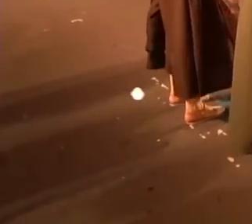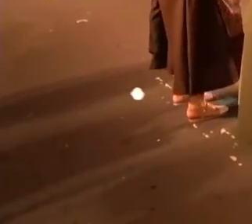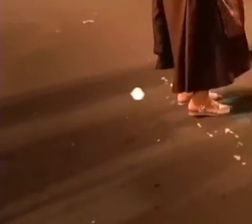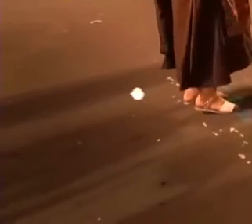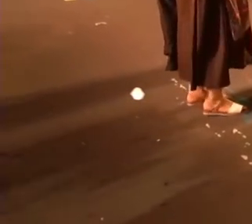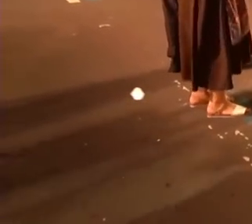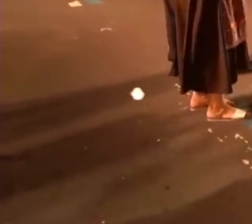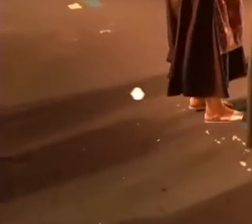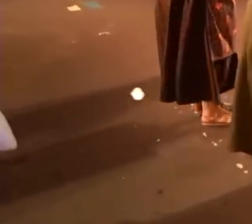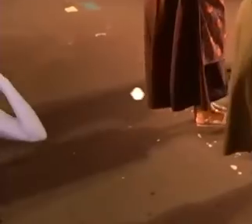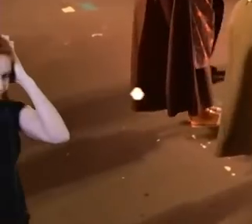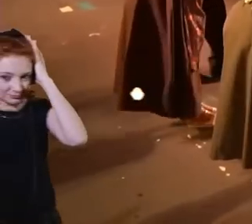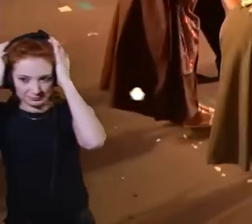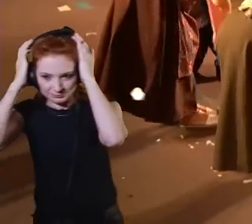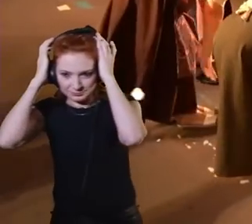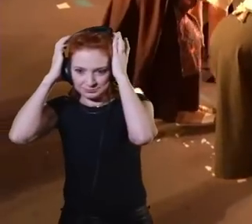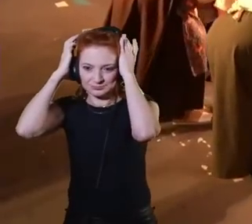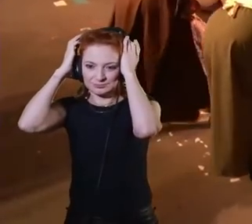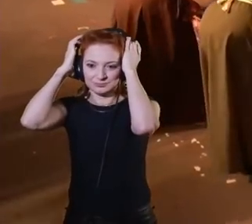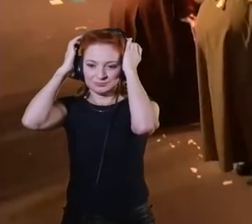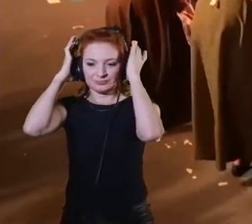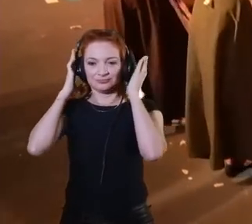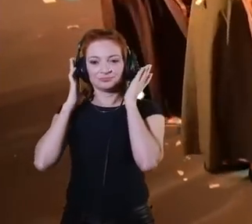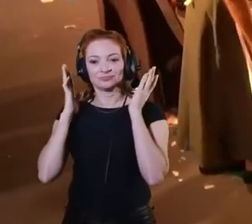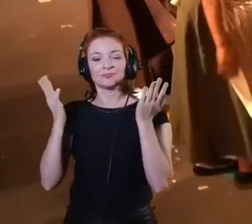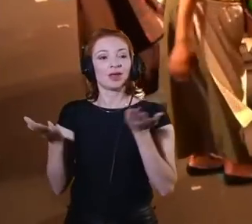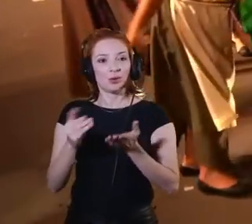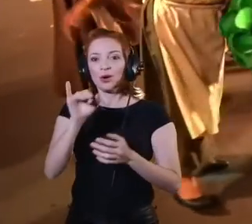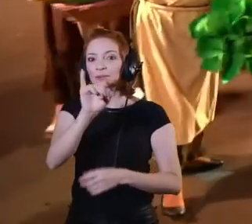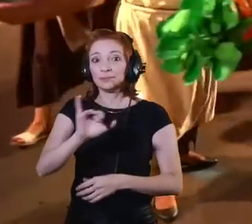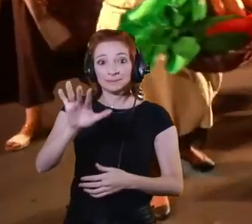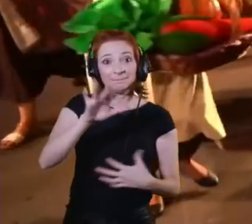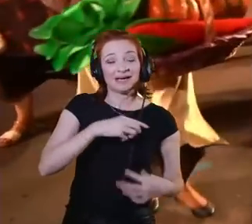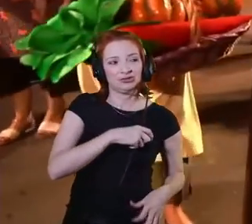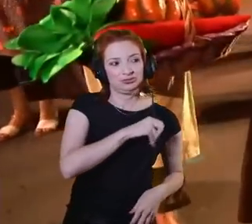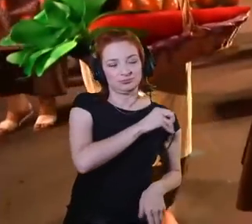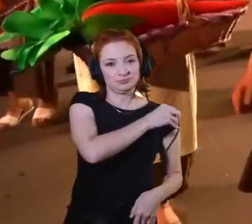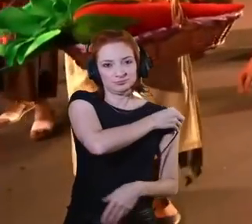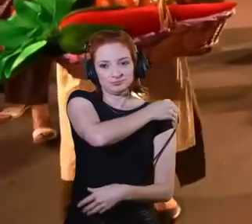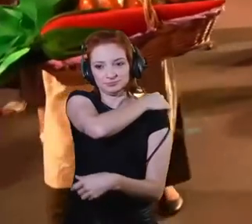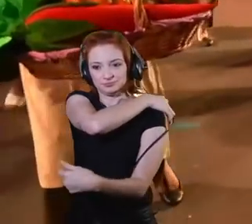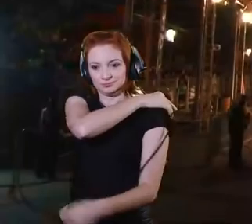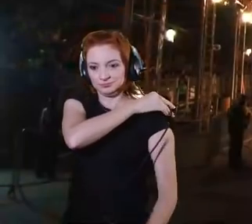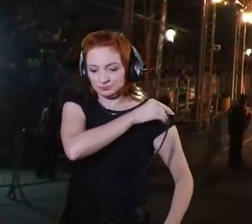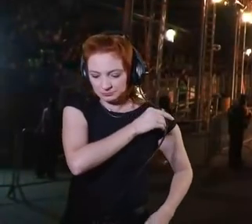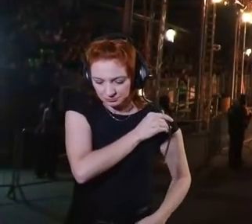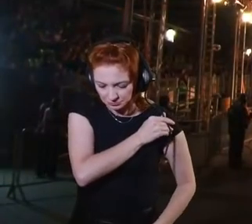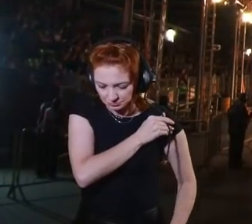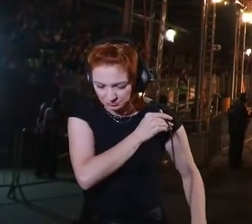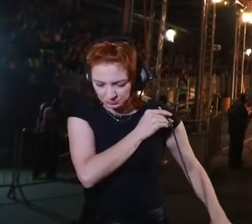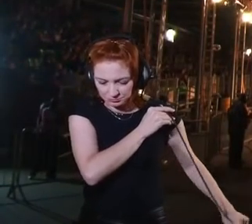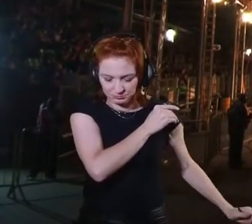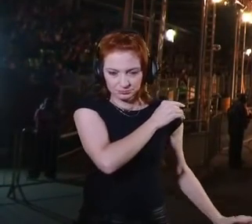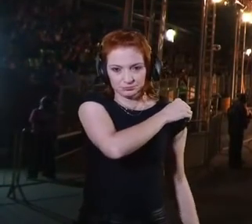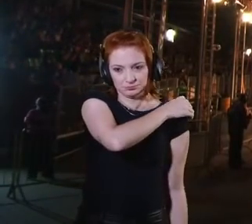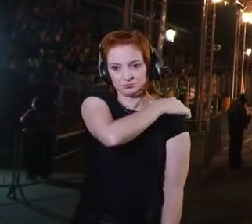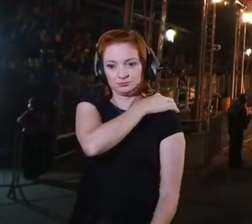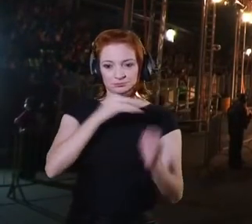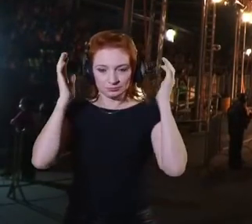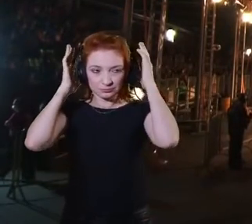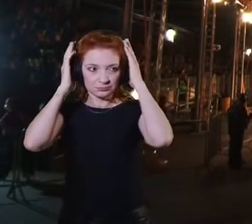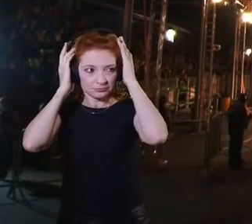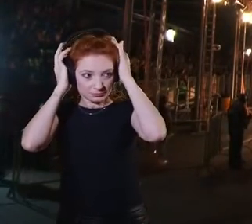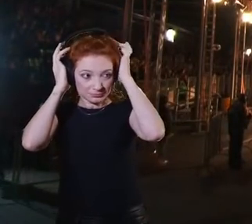emissora oficial para a Festa da Uva. As transmissões e imagens deste desfile, que é o desfile de número 3. Na noite